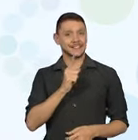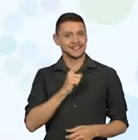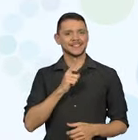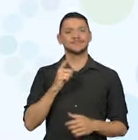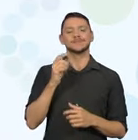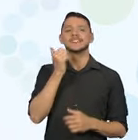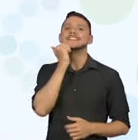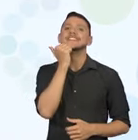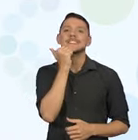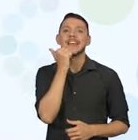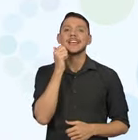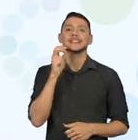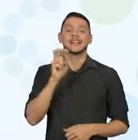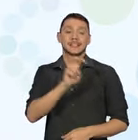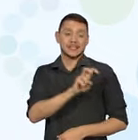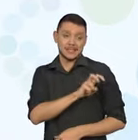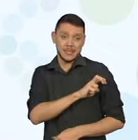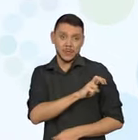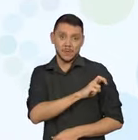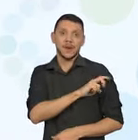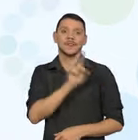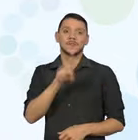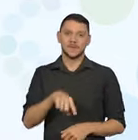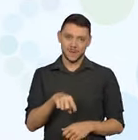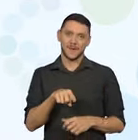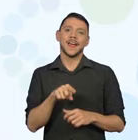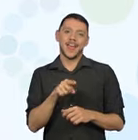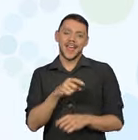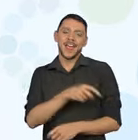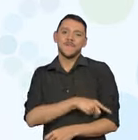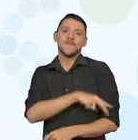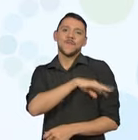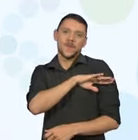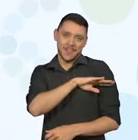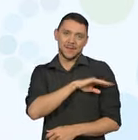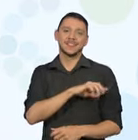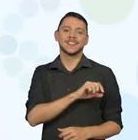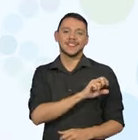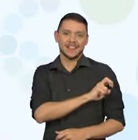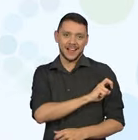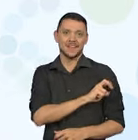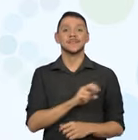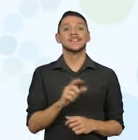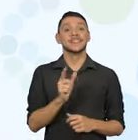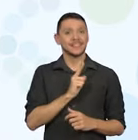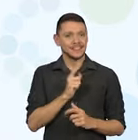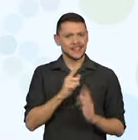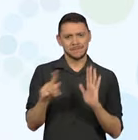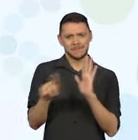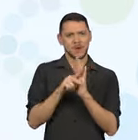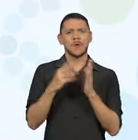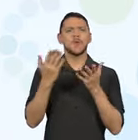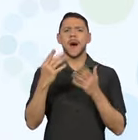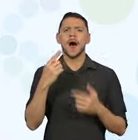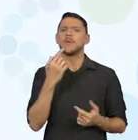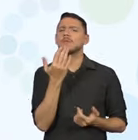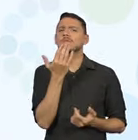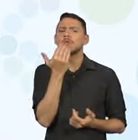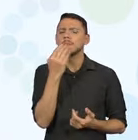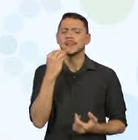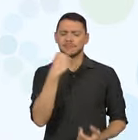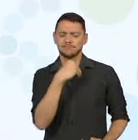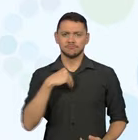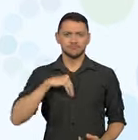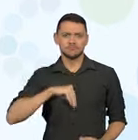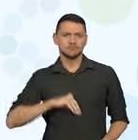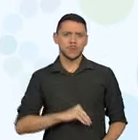Ciências, 5º ano do ensino fundamental. Título da aula, qual caminho o alimento percorre? Aula número 2, que título criativo,